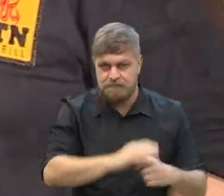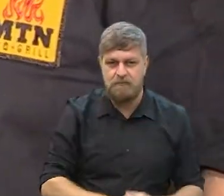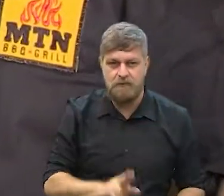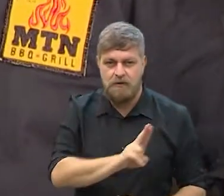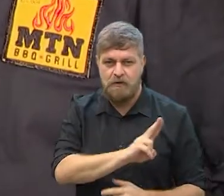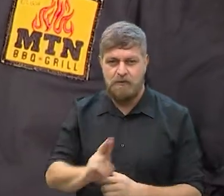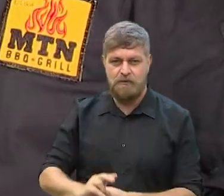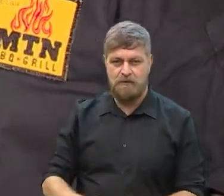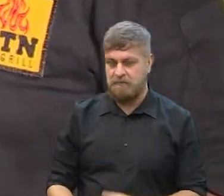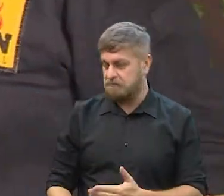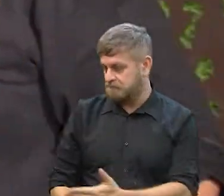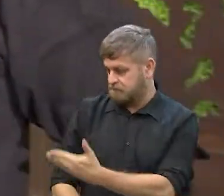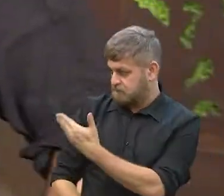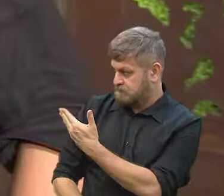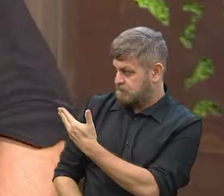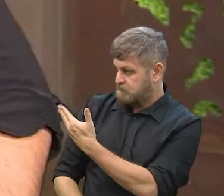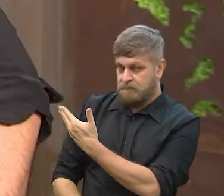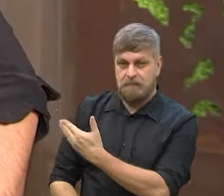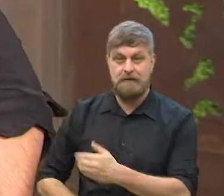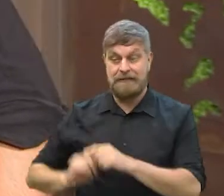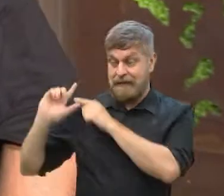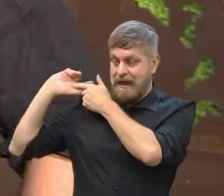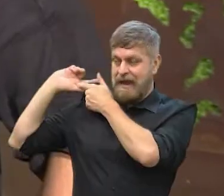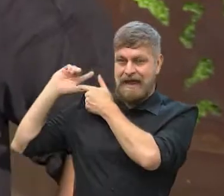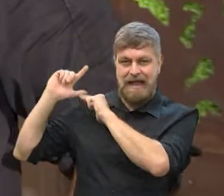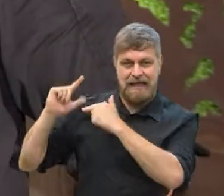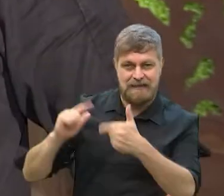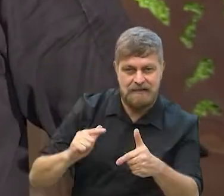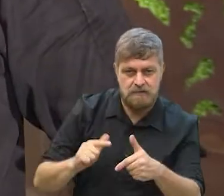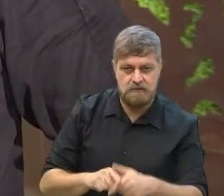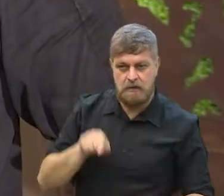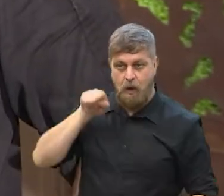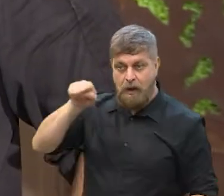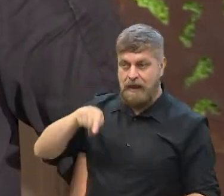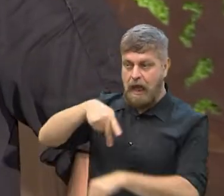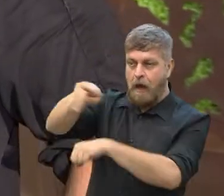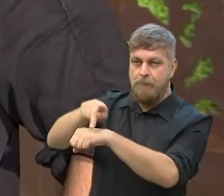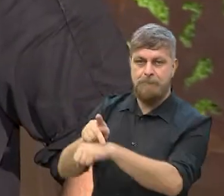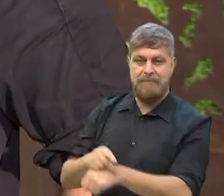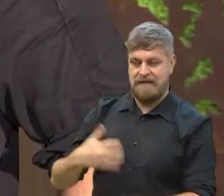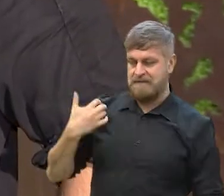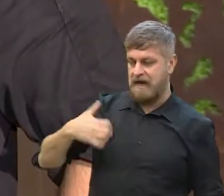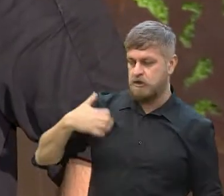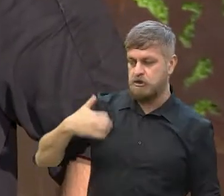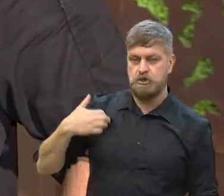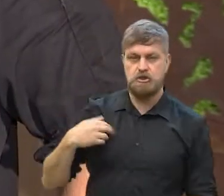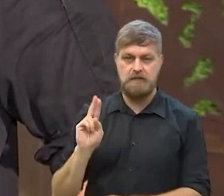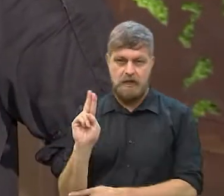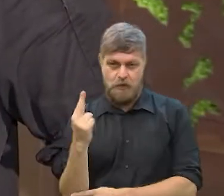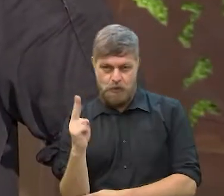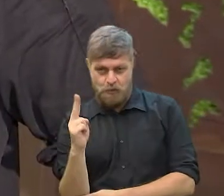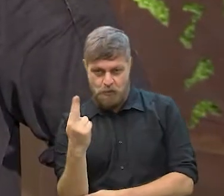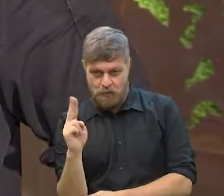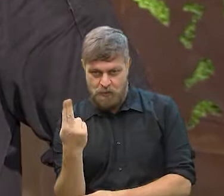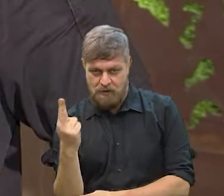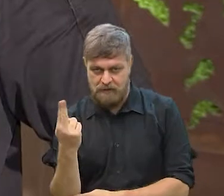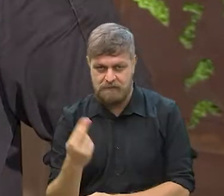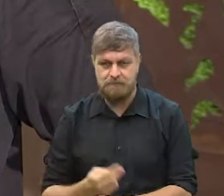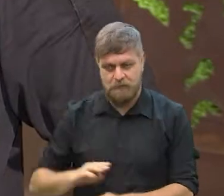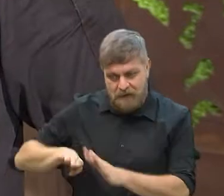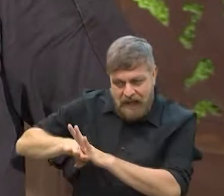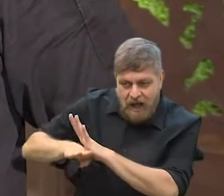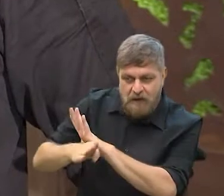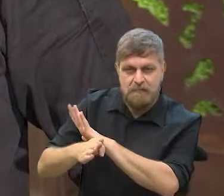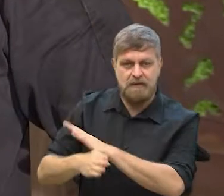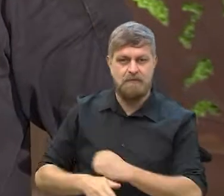chimichurri. É um molho tradicional da cozinha argentina e da cozinha uruguaia, onde ele